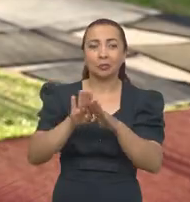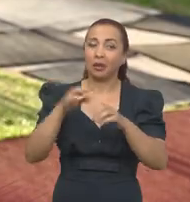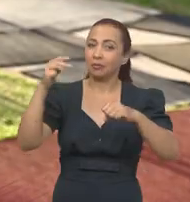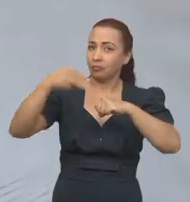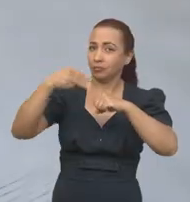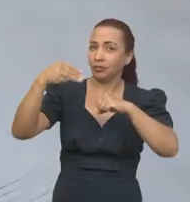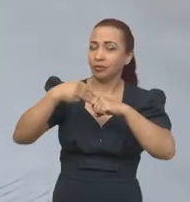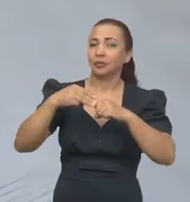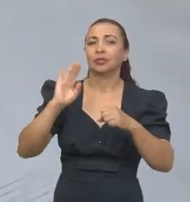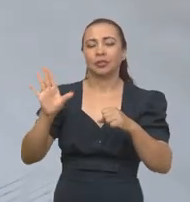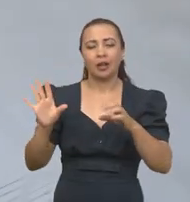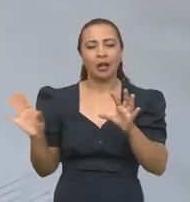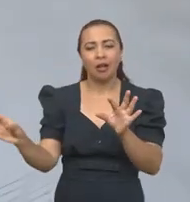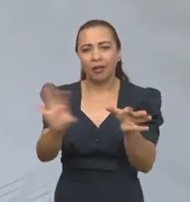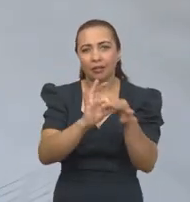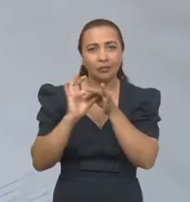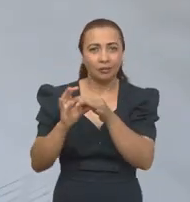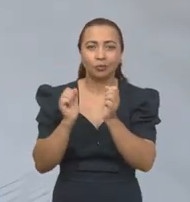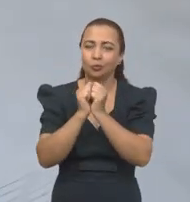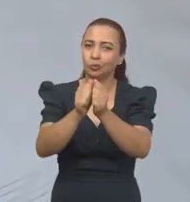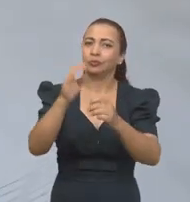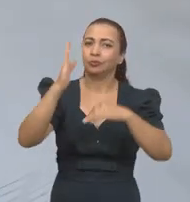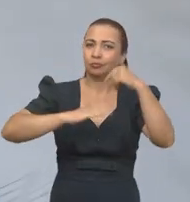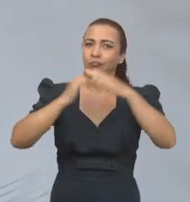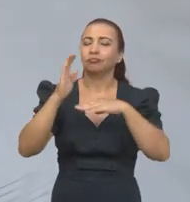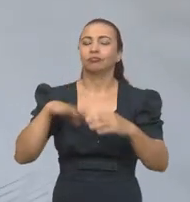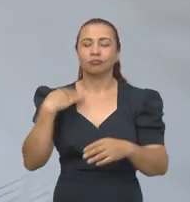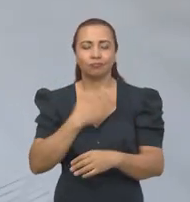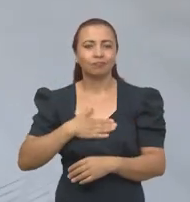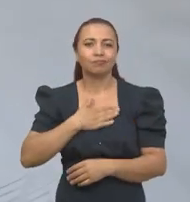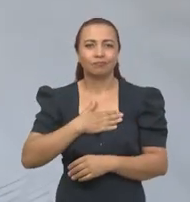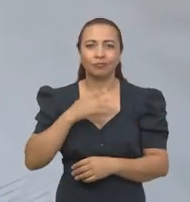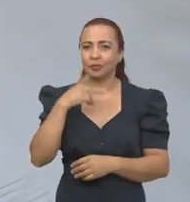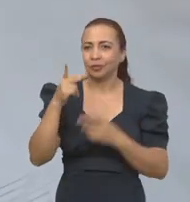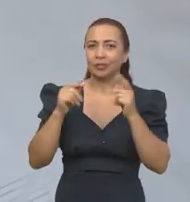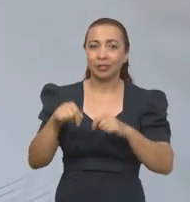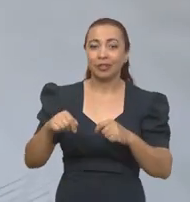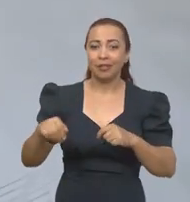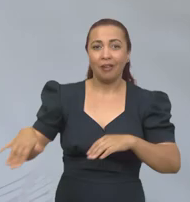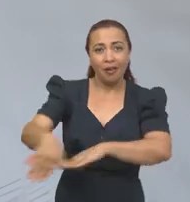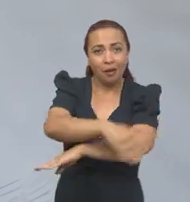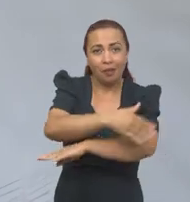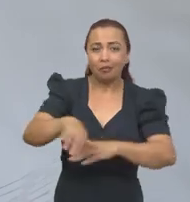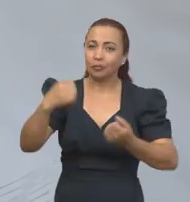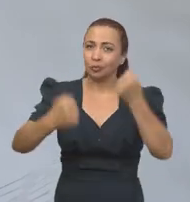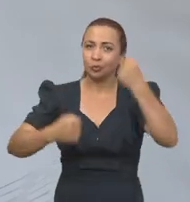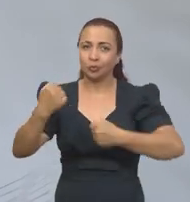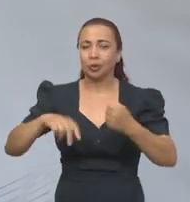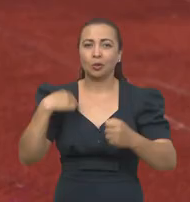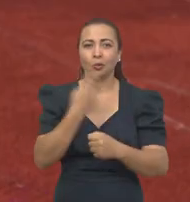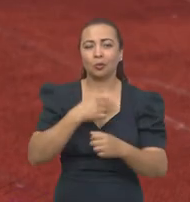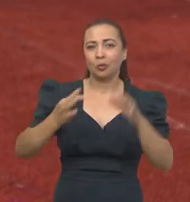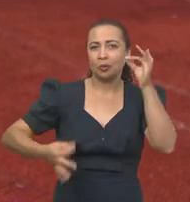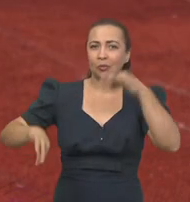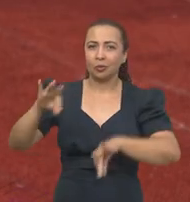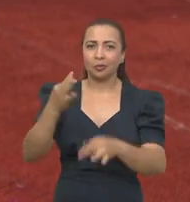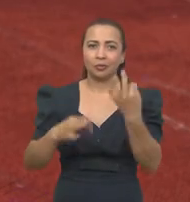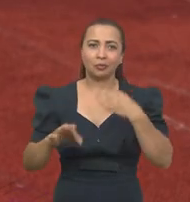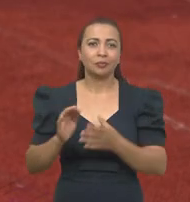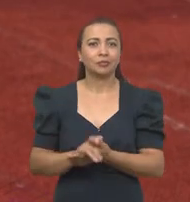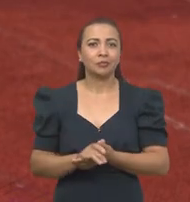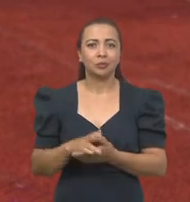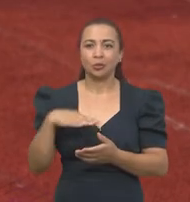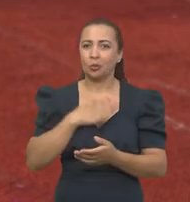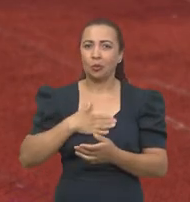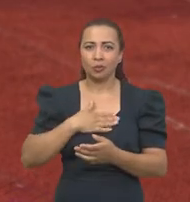o mestrado a gente consegue aliar a Teoria com a prática a gente gosta de falar que aqui a pista esse é o nosso laboratório mas nós